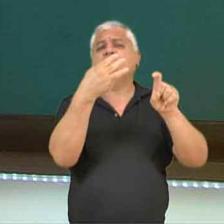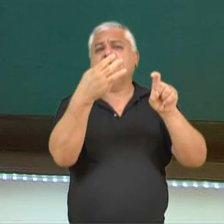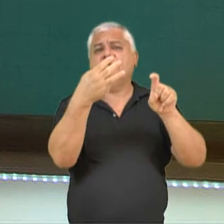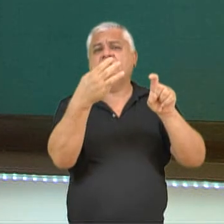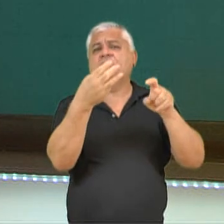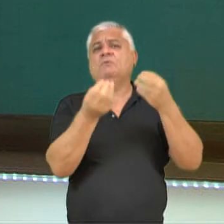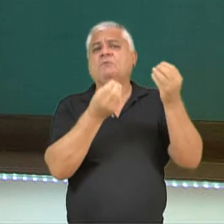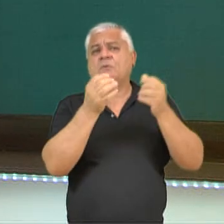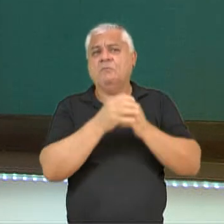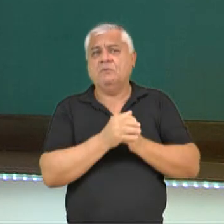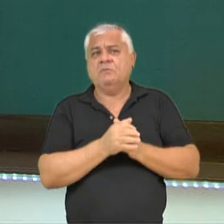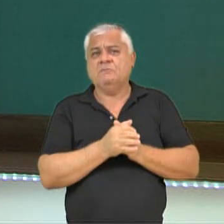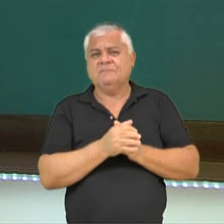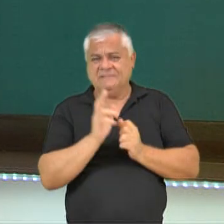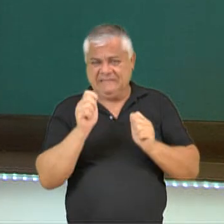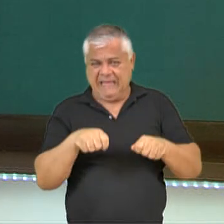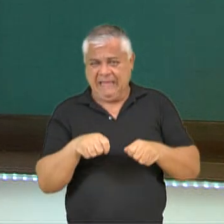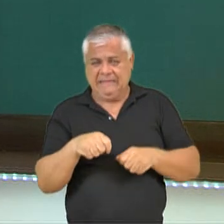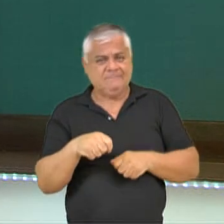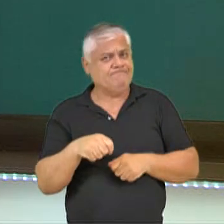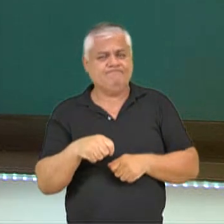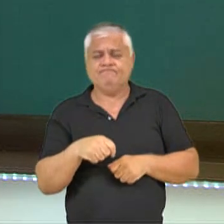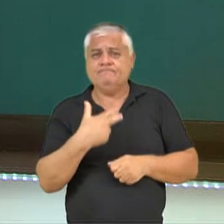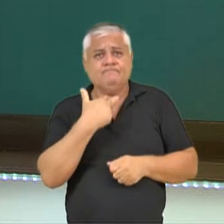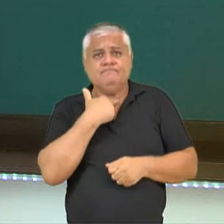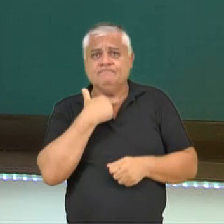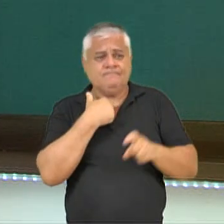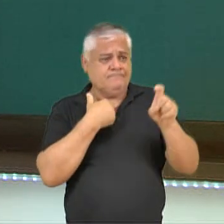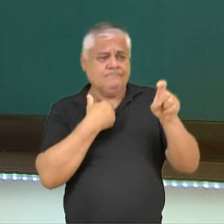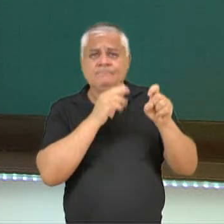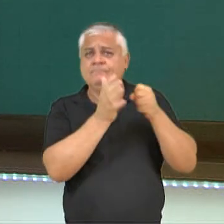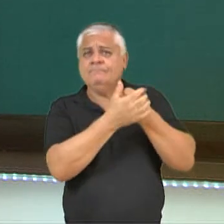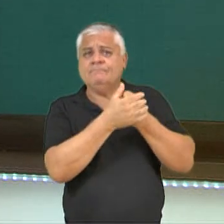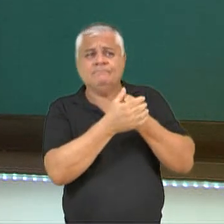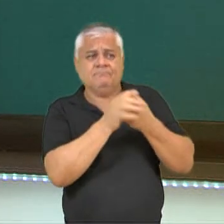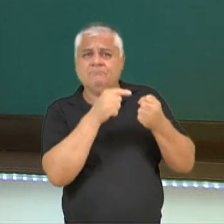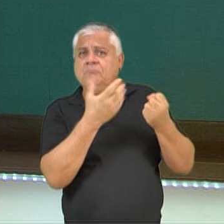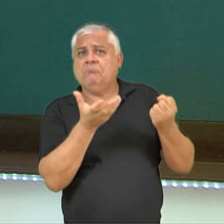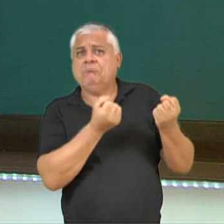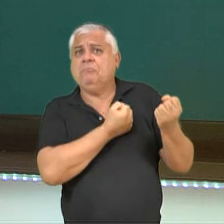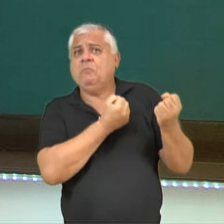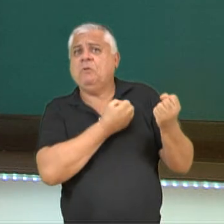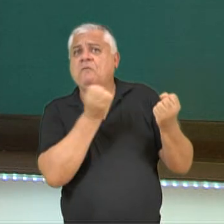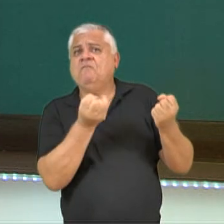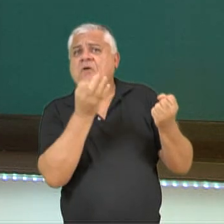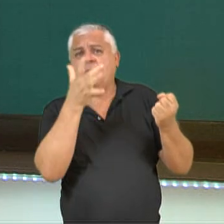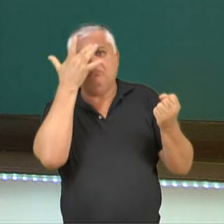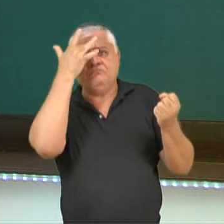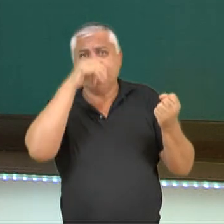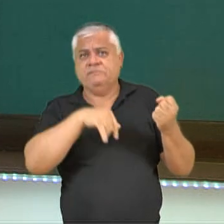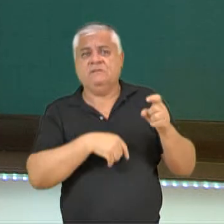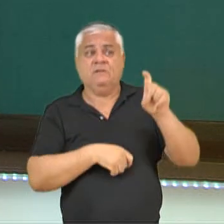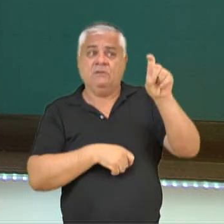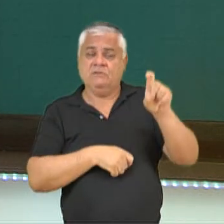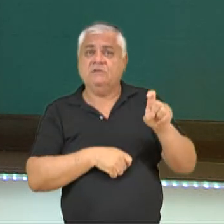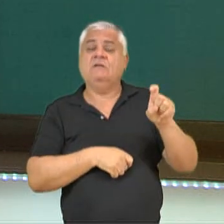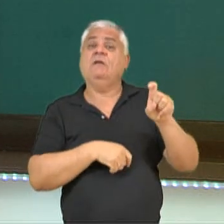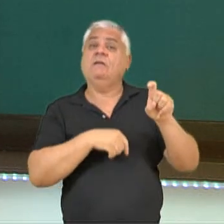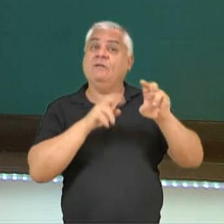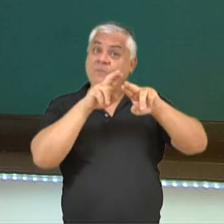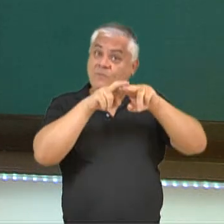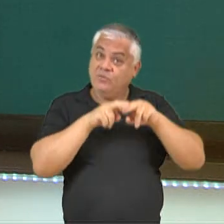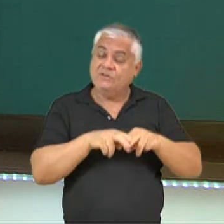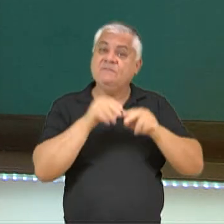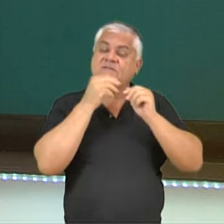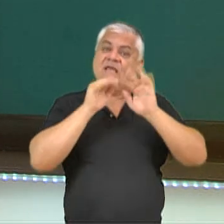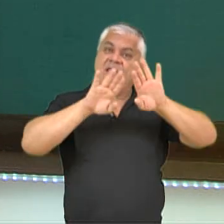3? Não, né? Eu não sei quanto vale x. Então, por isso que a gente usa a distributiva, para poder